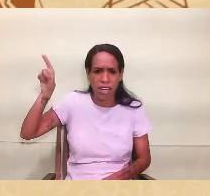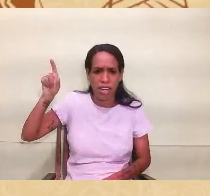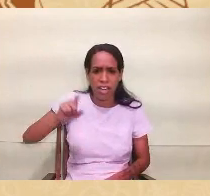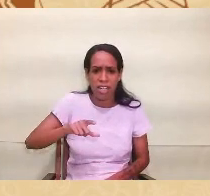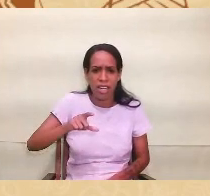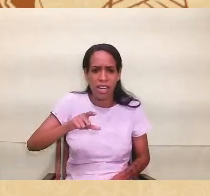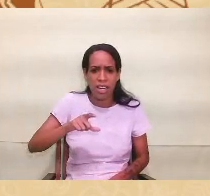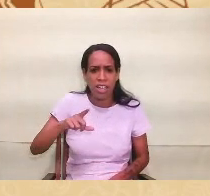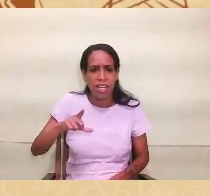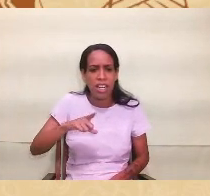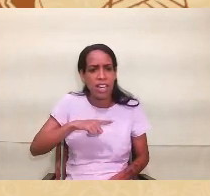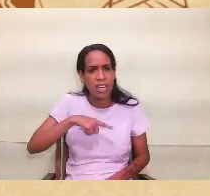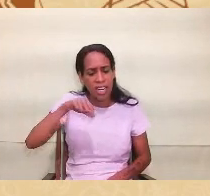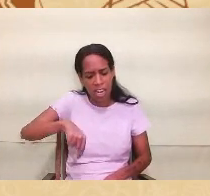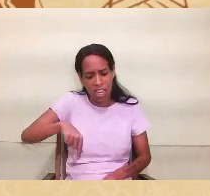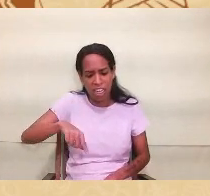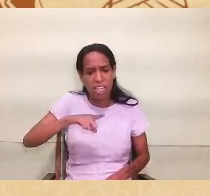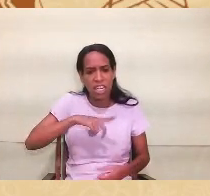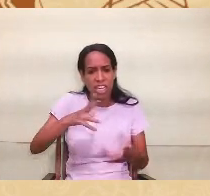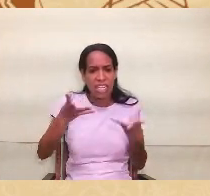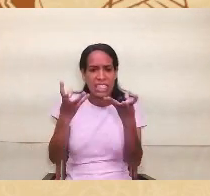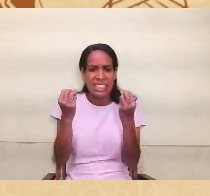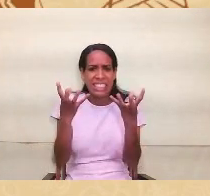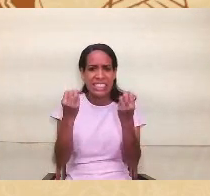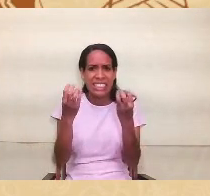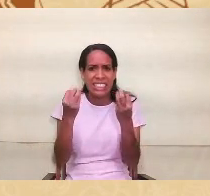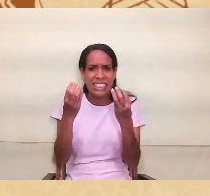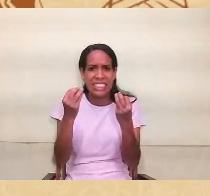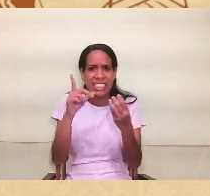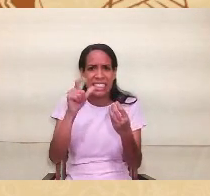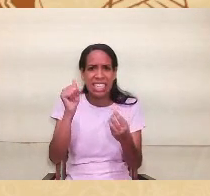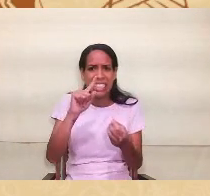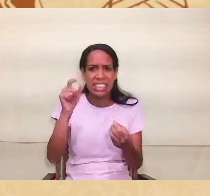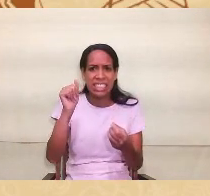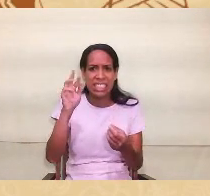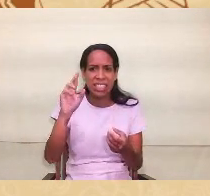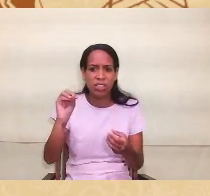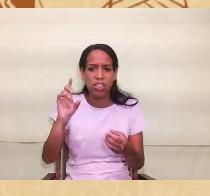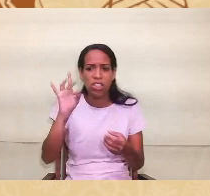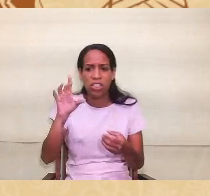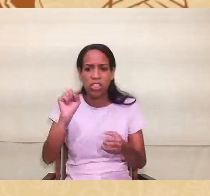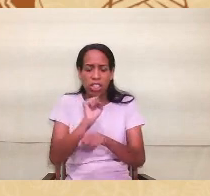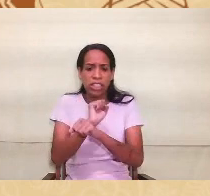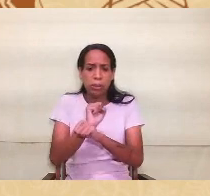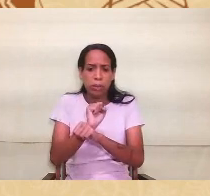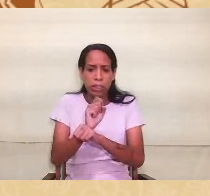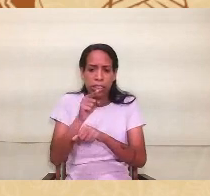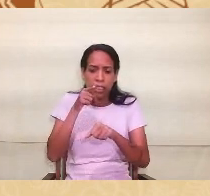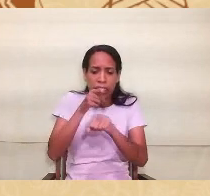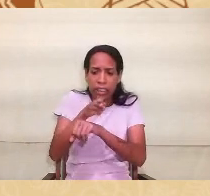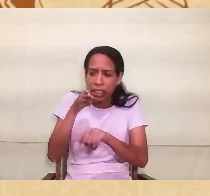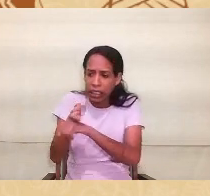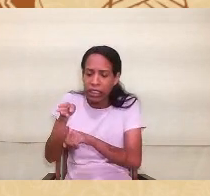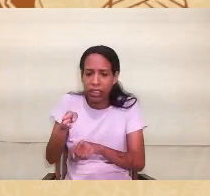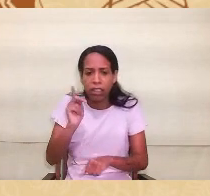Esse sertão aqui. Aqui está cheio de Lázaro, né? Eles só estão esperando para dar o bote, né? Então,